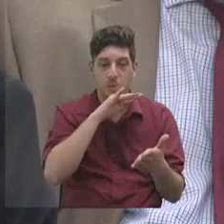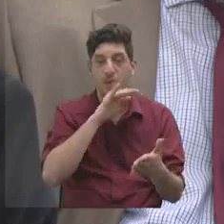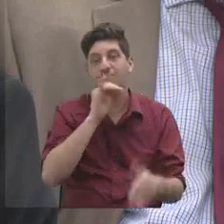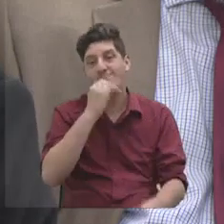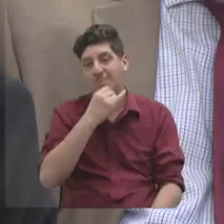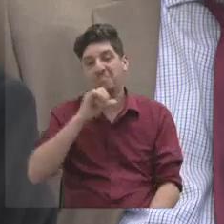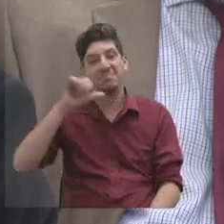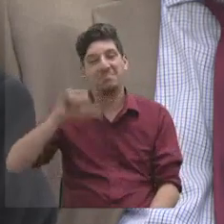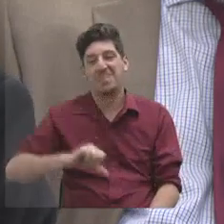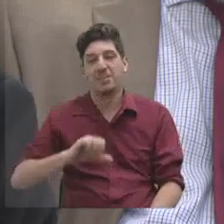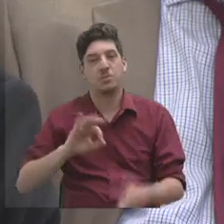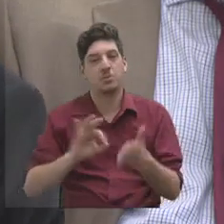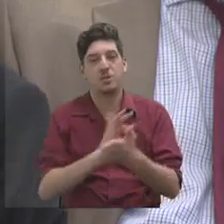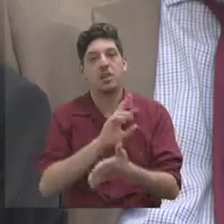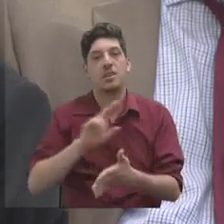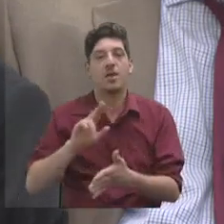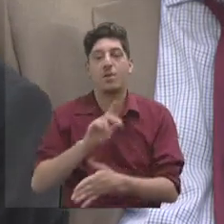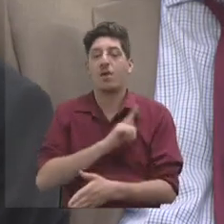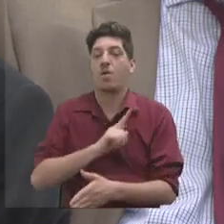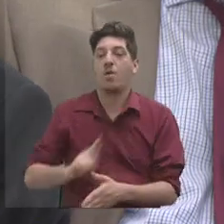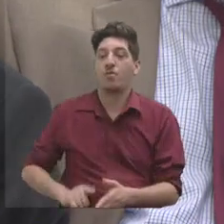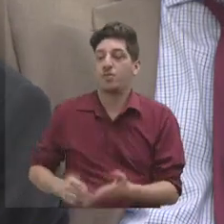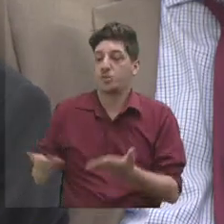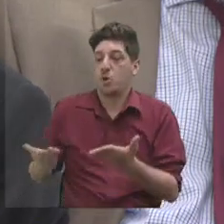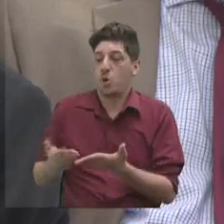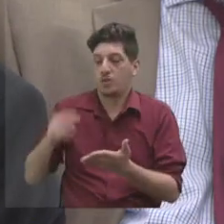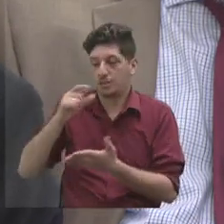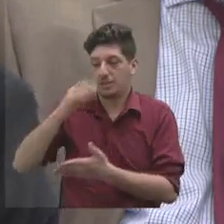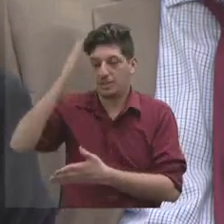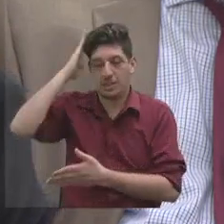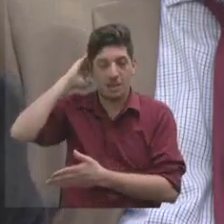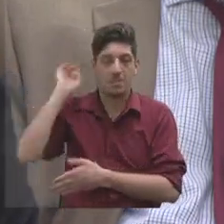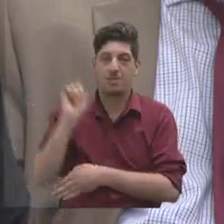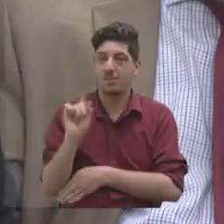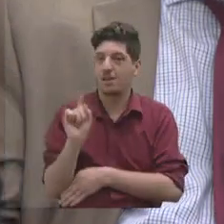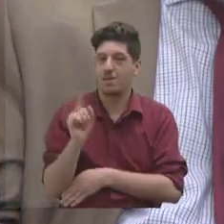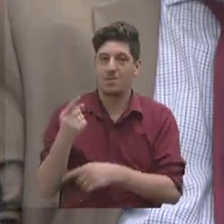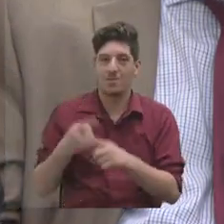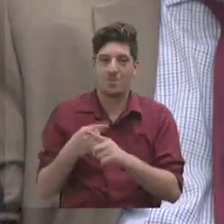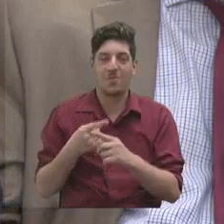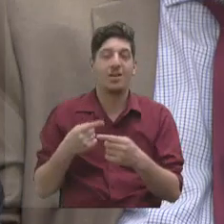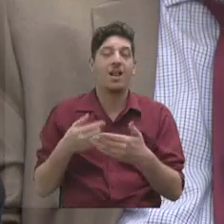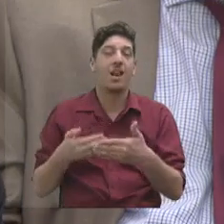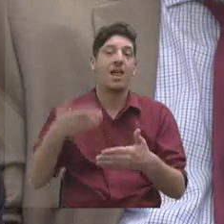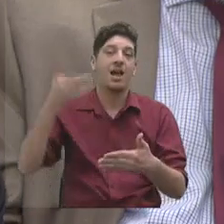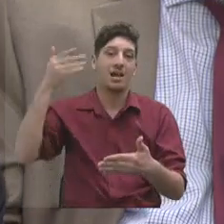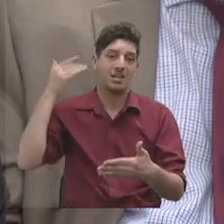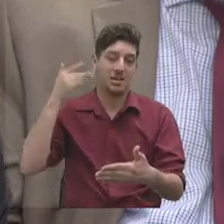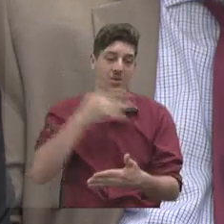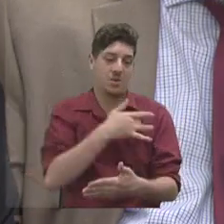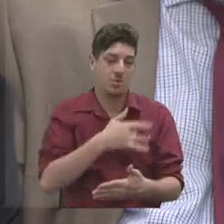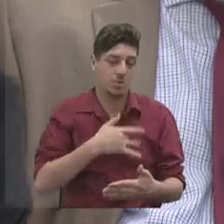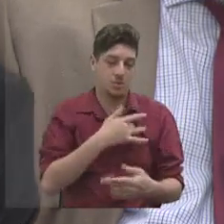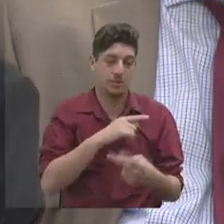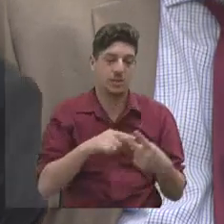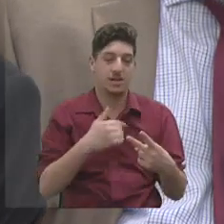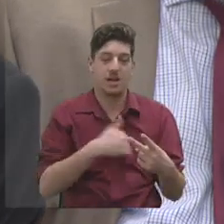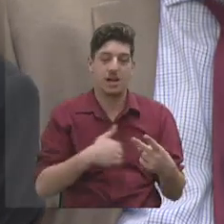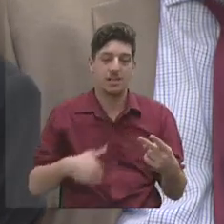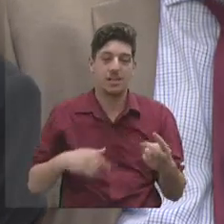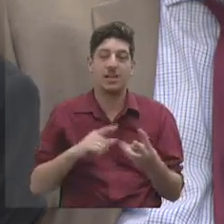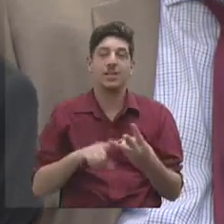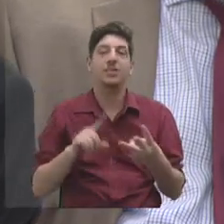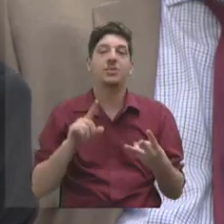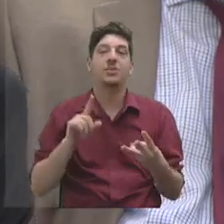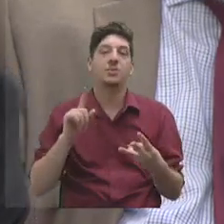contrato não foi o atual governador do Estado de Minas Gerais e naquela ocasião Cruzeiro Atlético e América eu fiquei até muito feliz